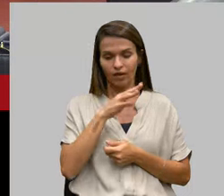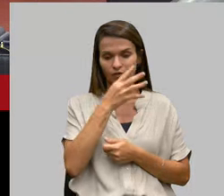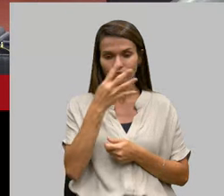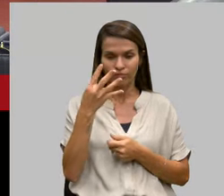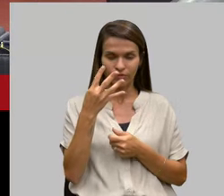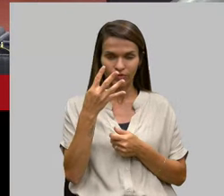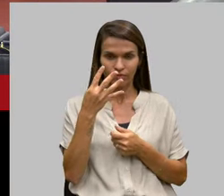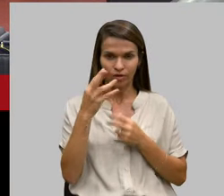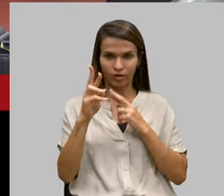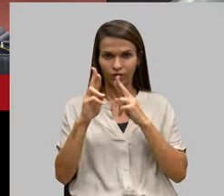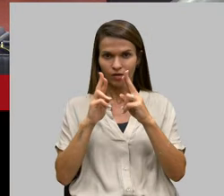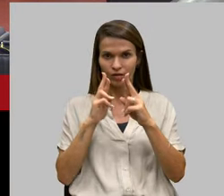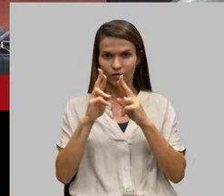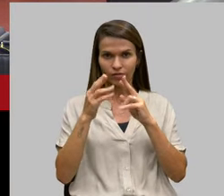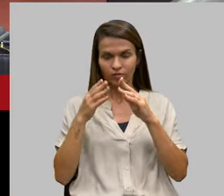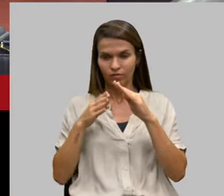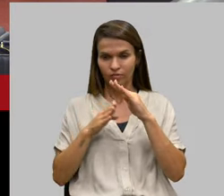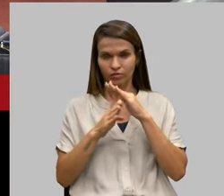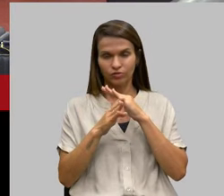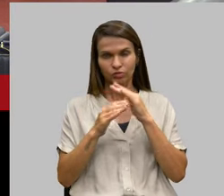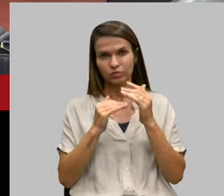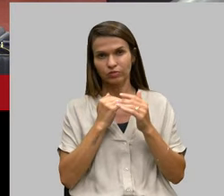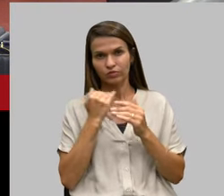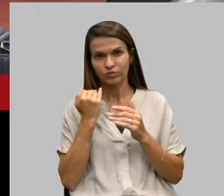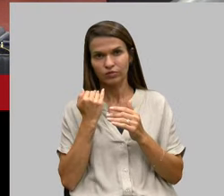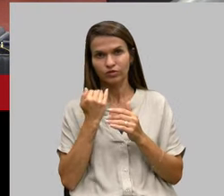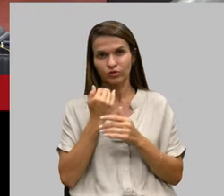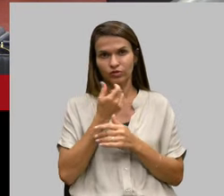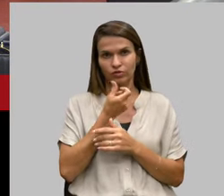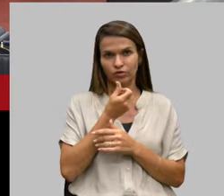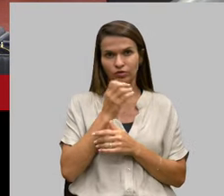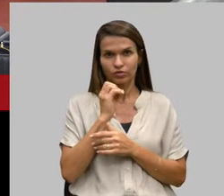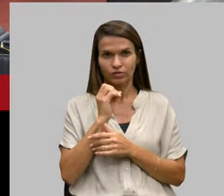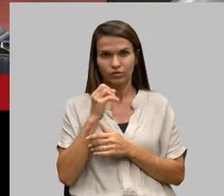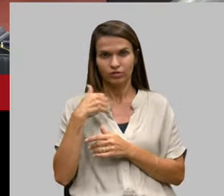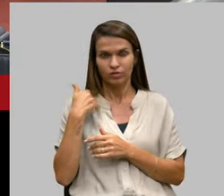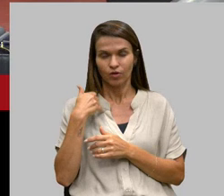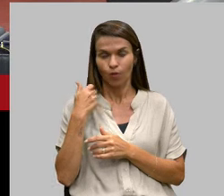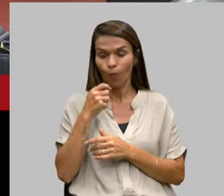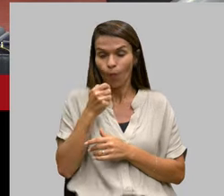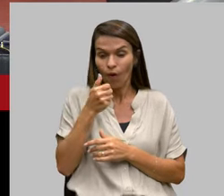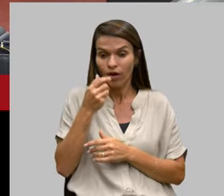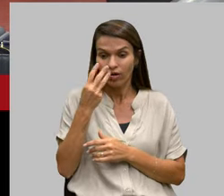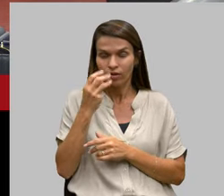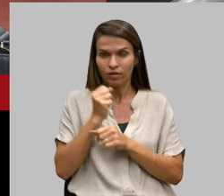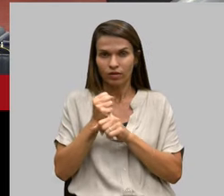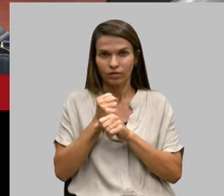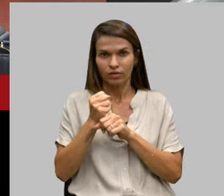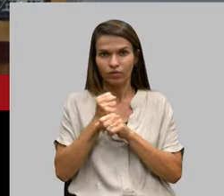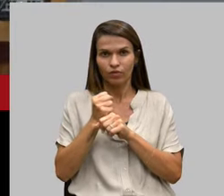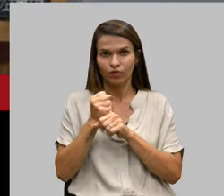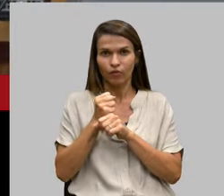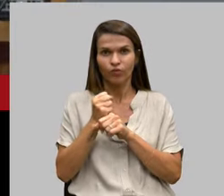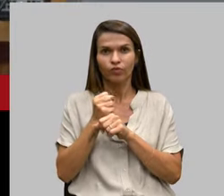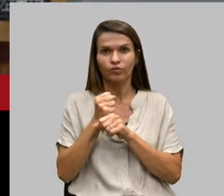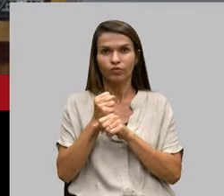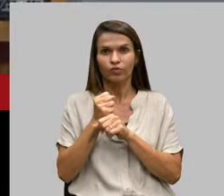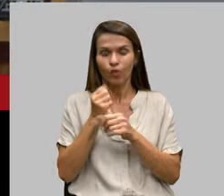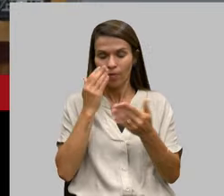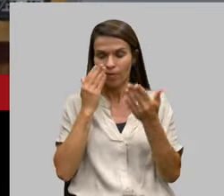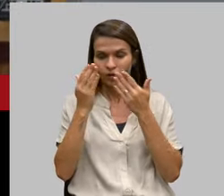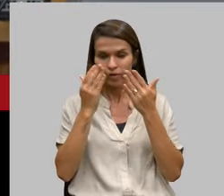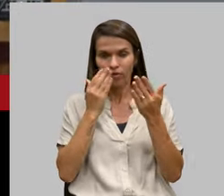a à entrada de óbito a partir do atir de 60 anos é quase trê anos superior à tabela de bge então o impactou em